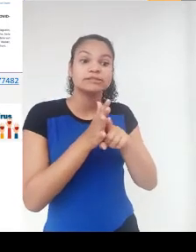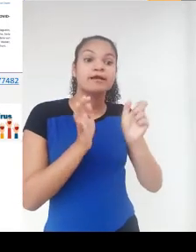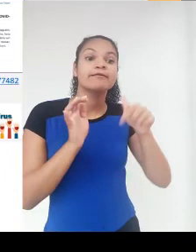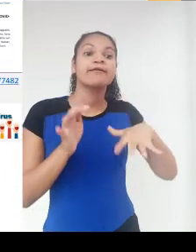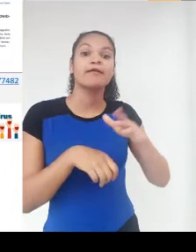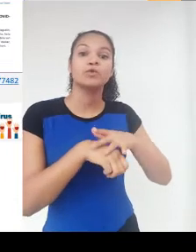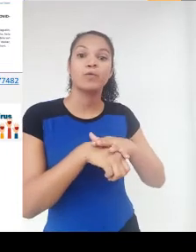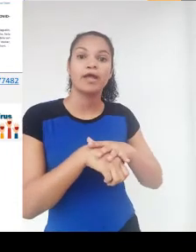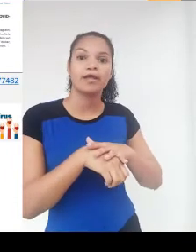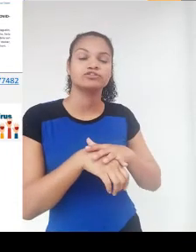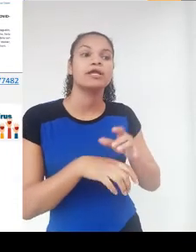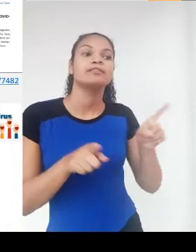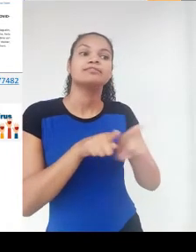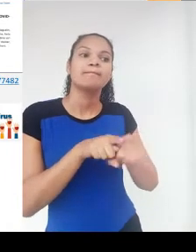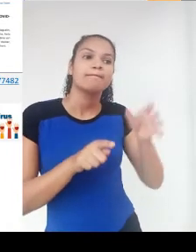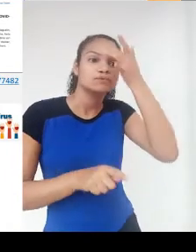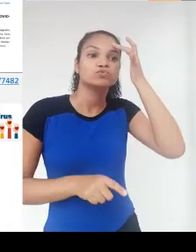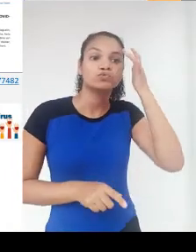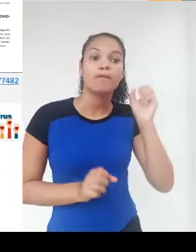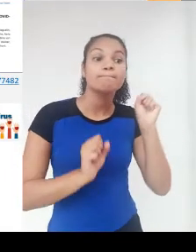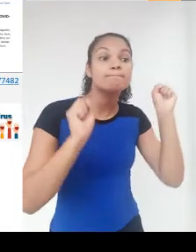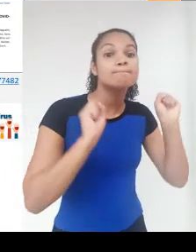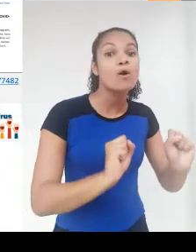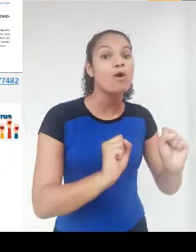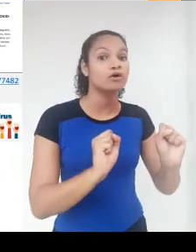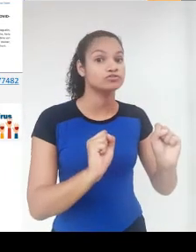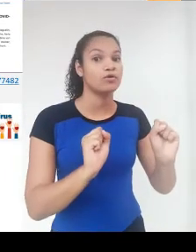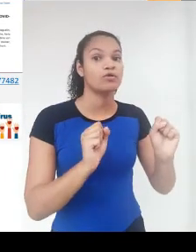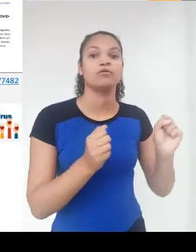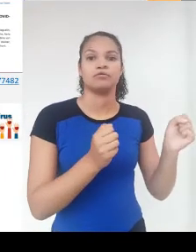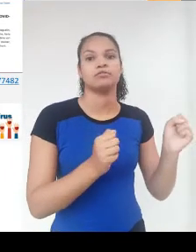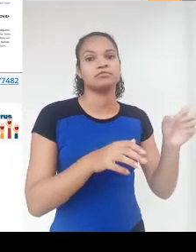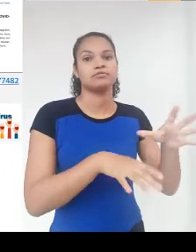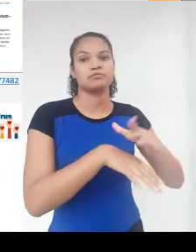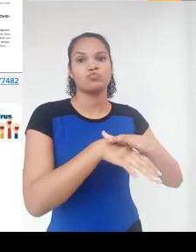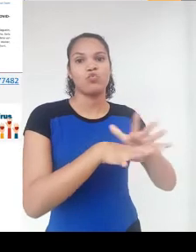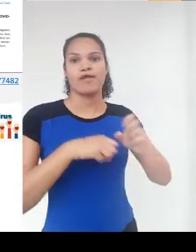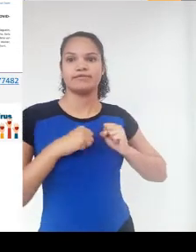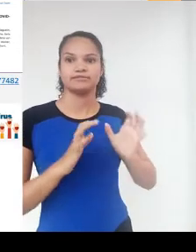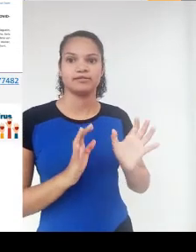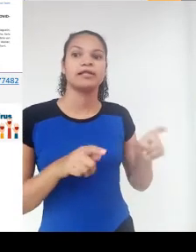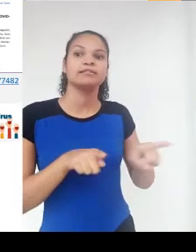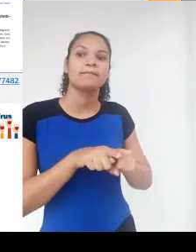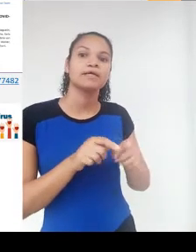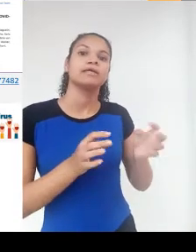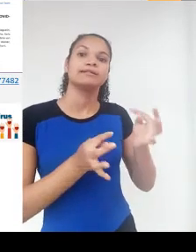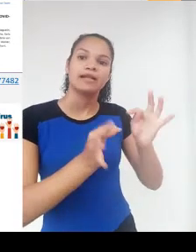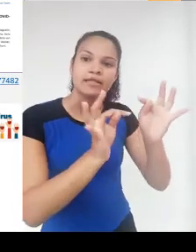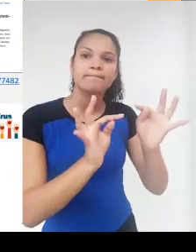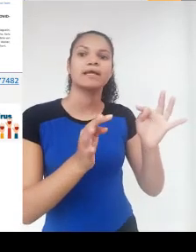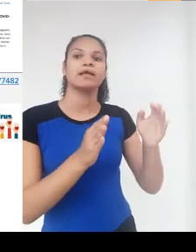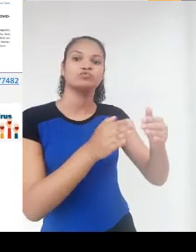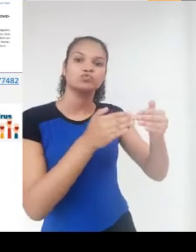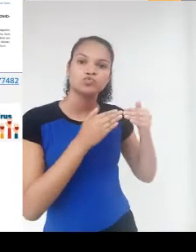doentes, mas aqueles que você imagina que possam estar, para que você possa fazer isolamento e tratamento dessas pessoas no